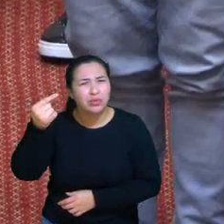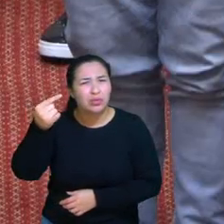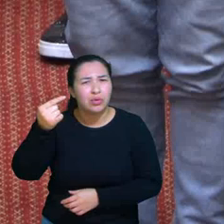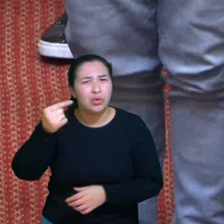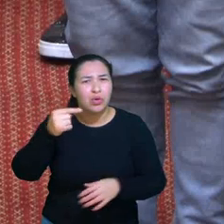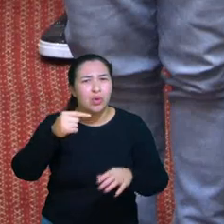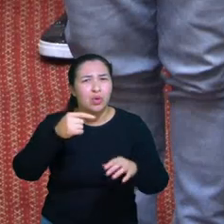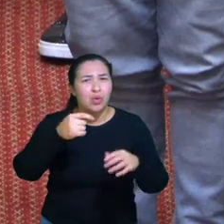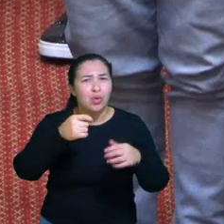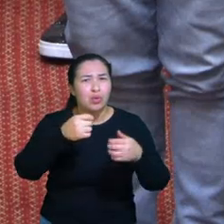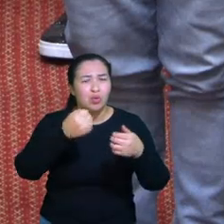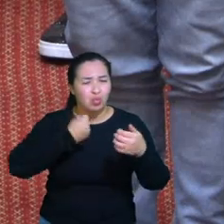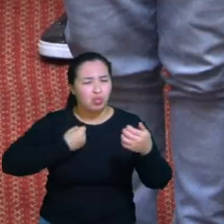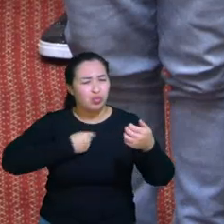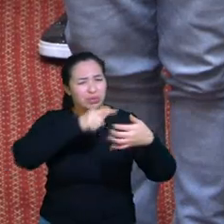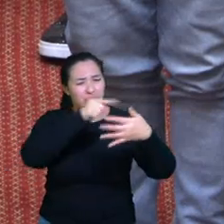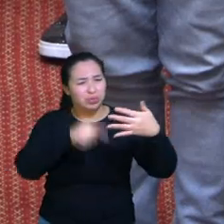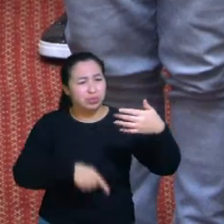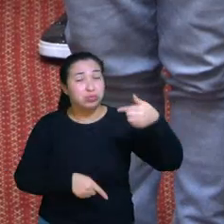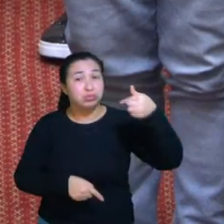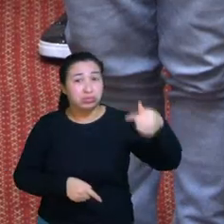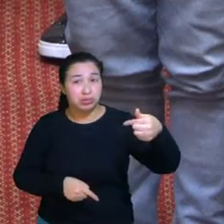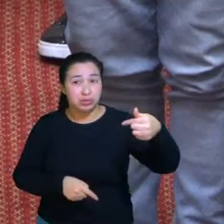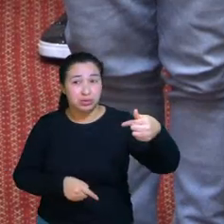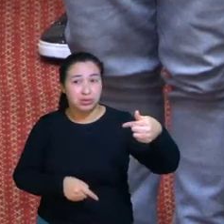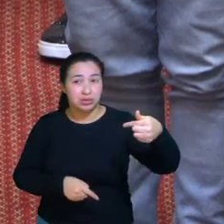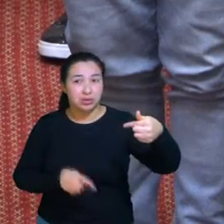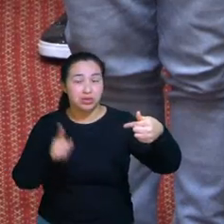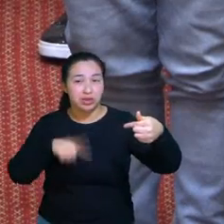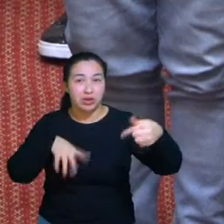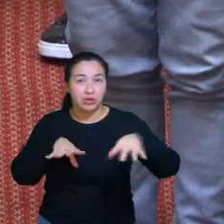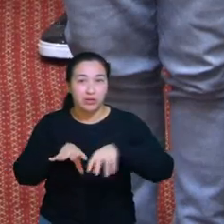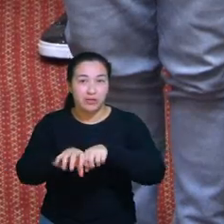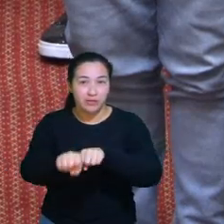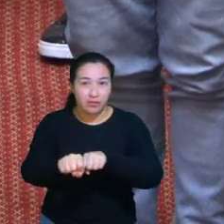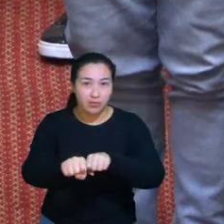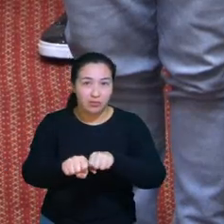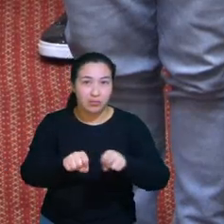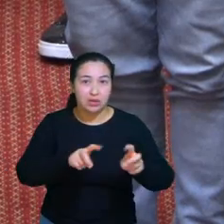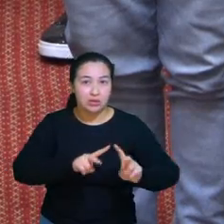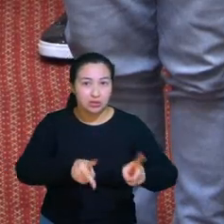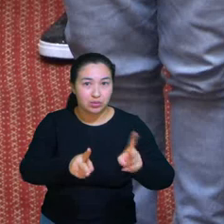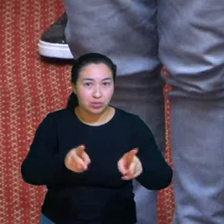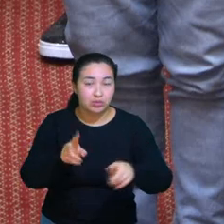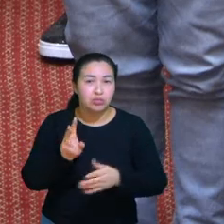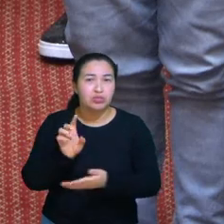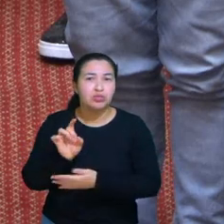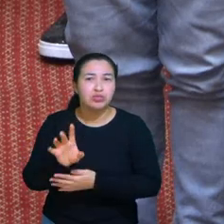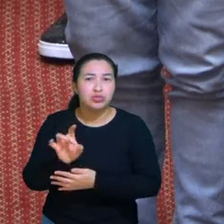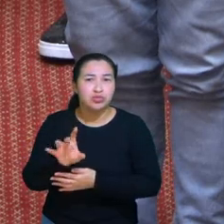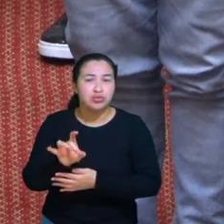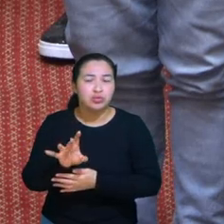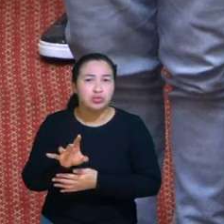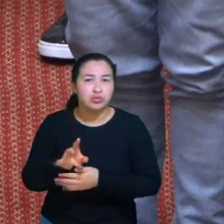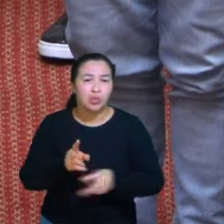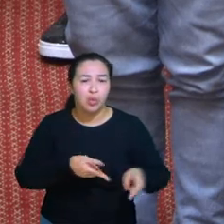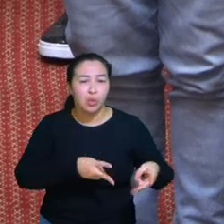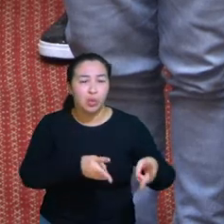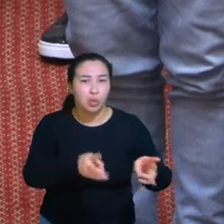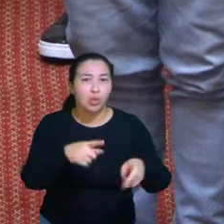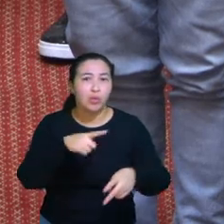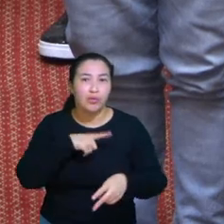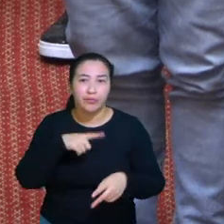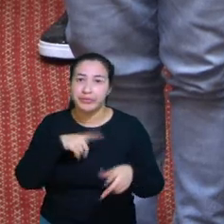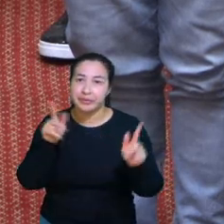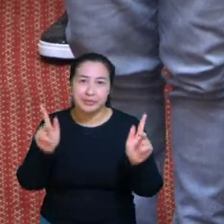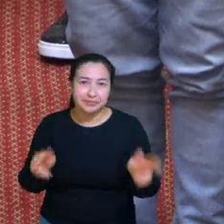daquelas primeiros parágrafos coloca lá formação Inicial e continuada ficou só formação Inicial mas a formação continuada tem a mesma